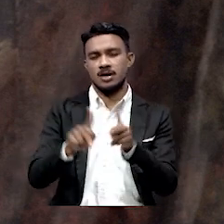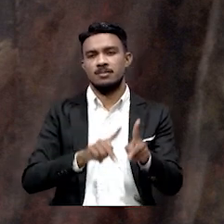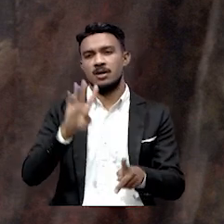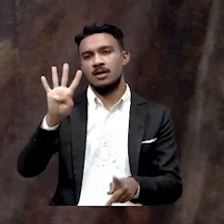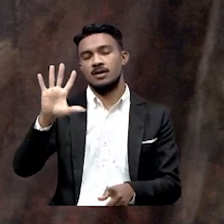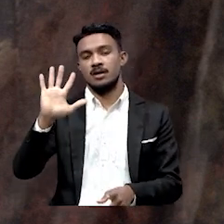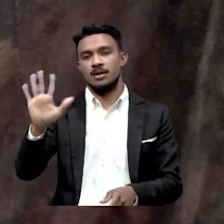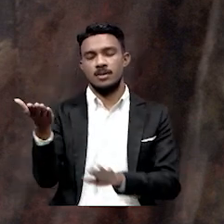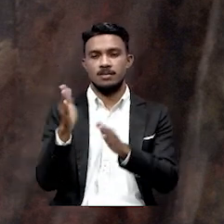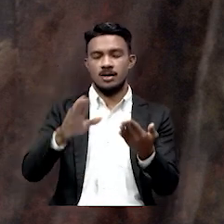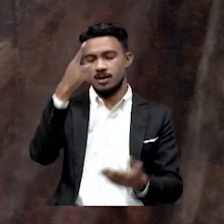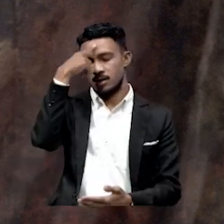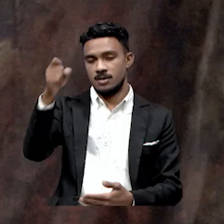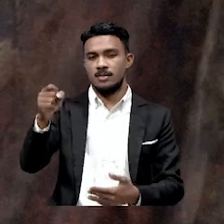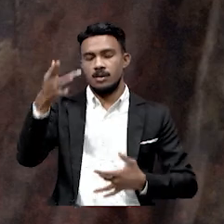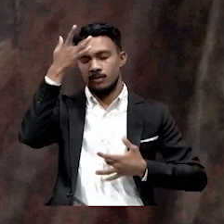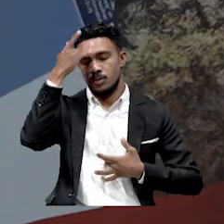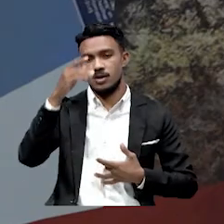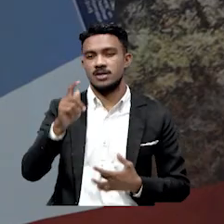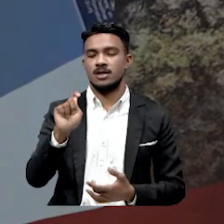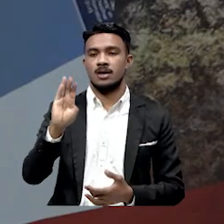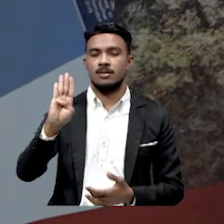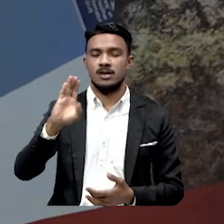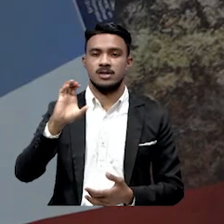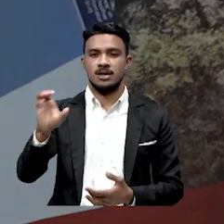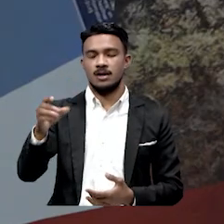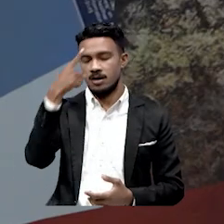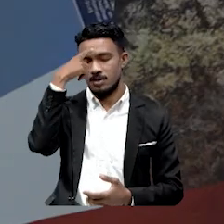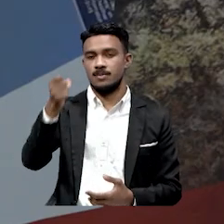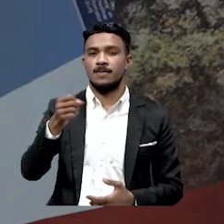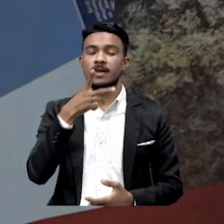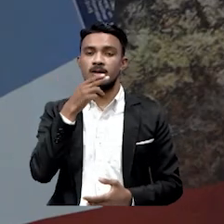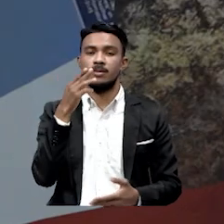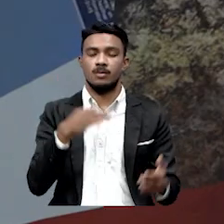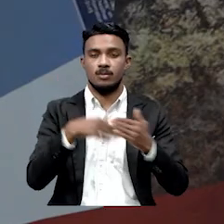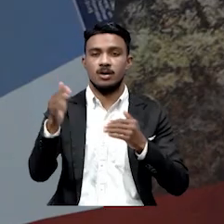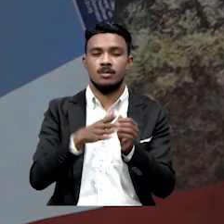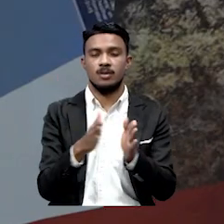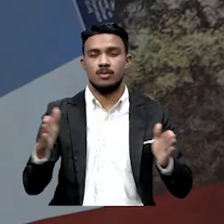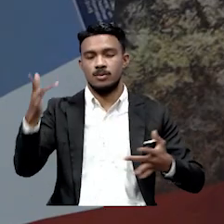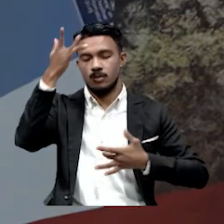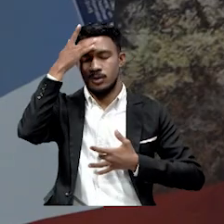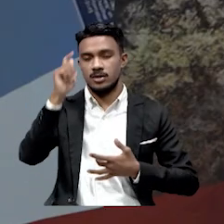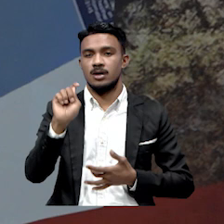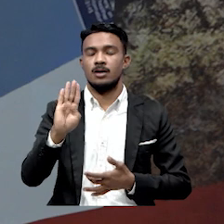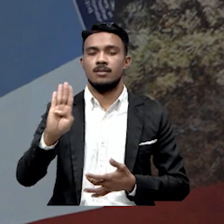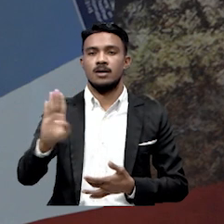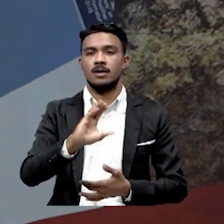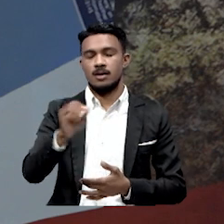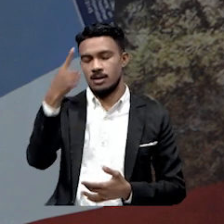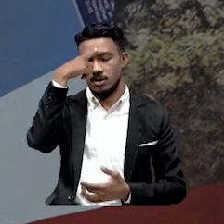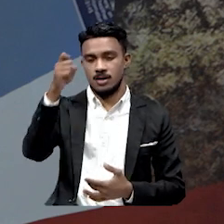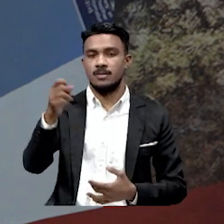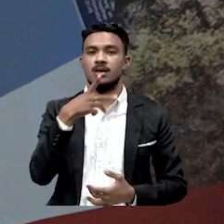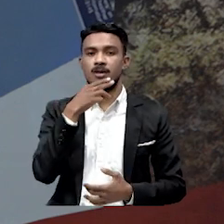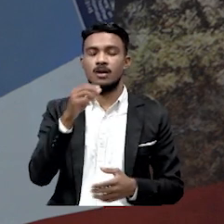moras tuberculose, tamba ne tabaco se problema bot, ba moras tuberculose, no moras lahadait, tamba tabaco halo